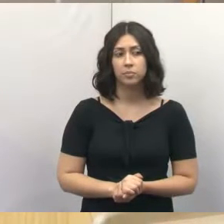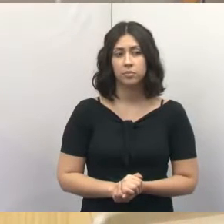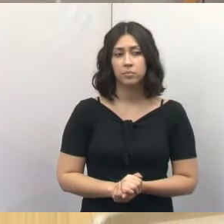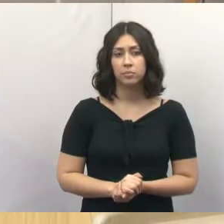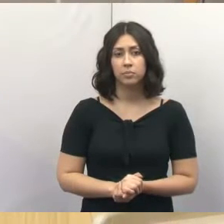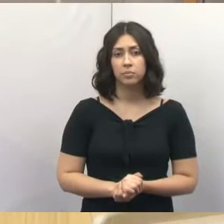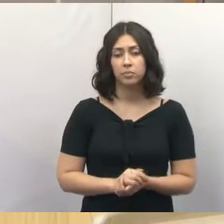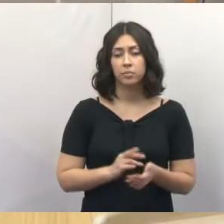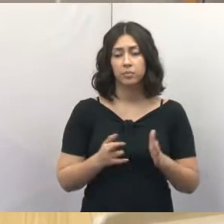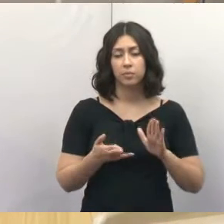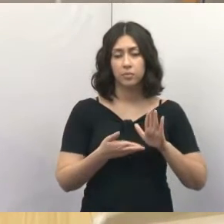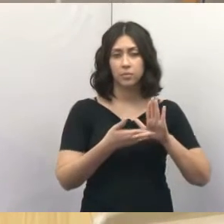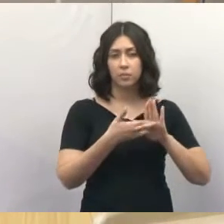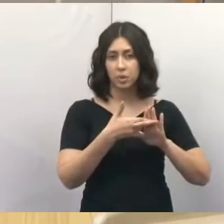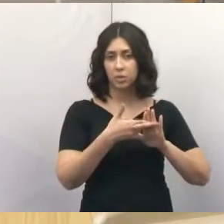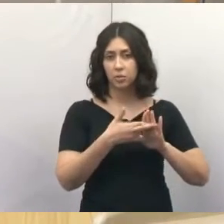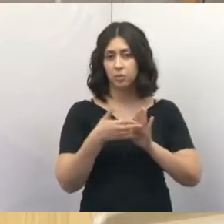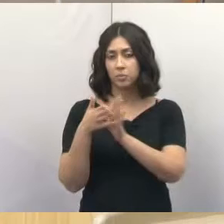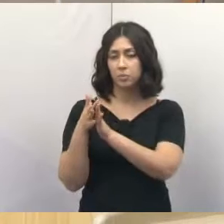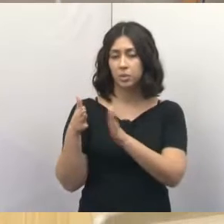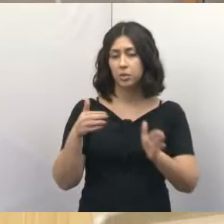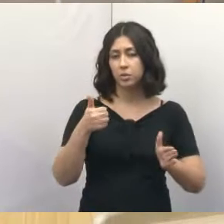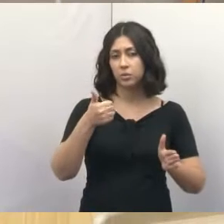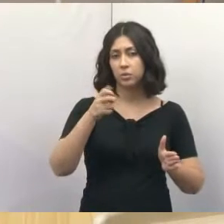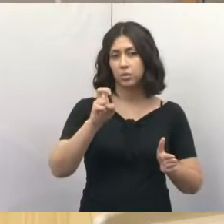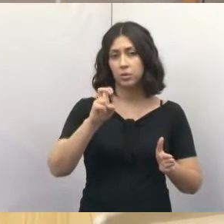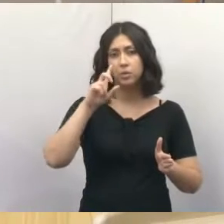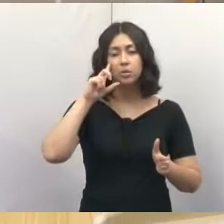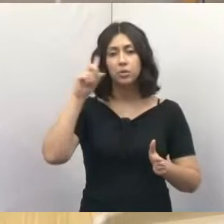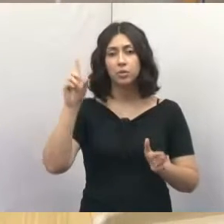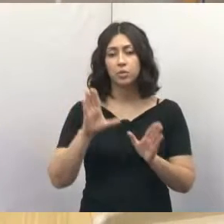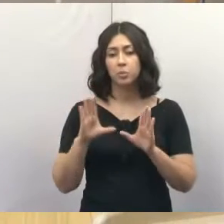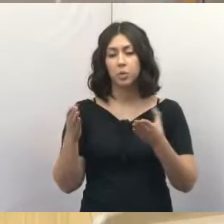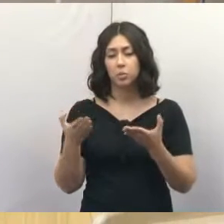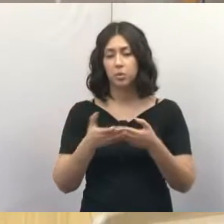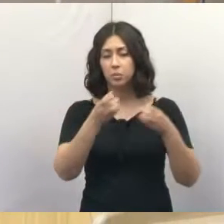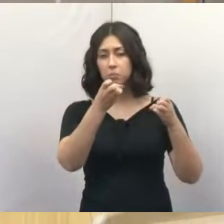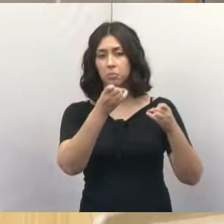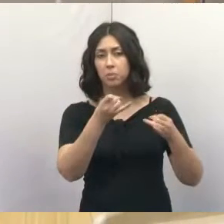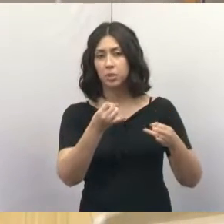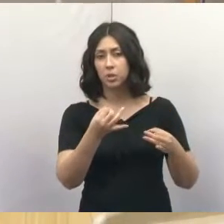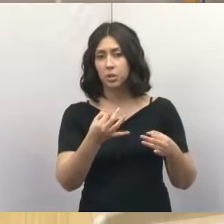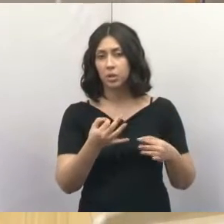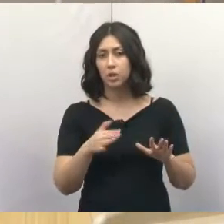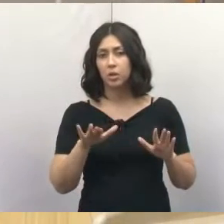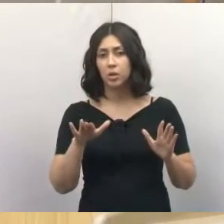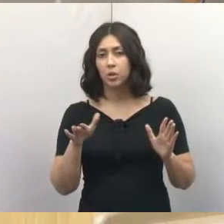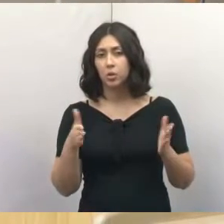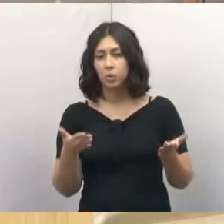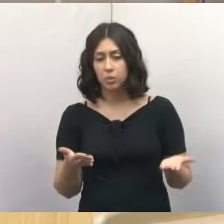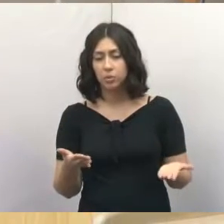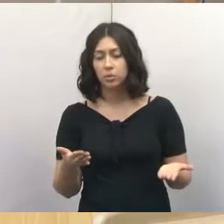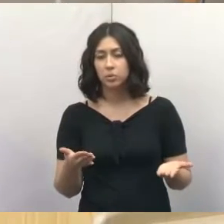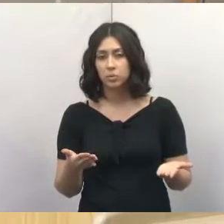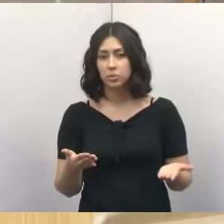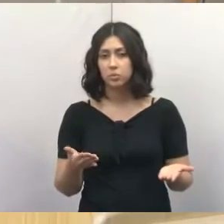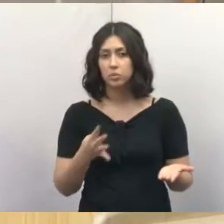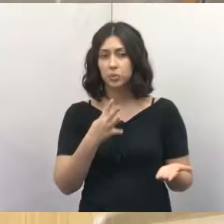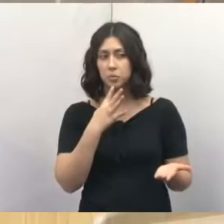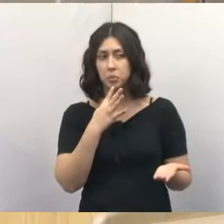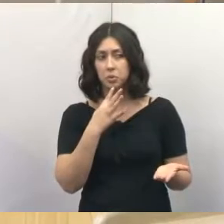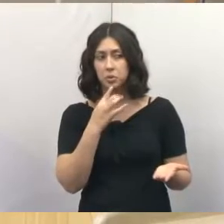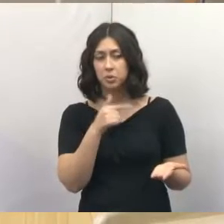pelo regimento, será de 15 dias prazo para aparecer das comissões, contando a partir do ato de